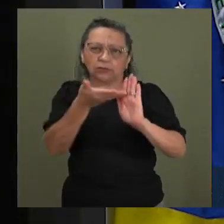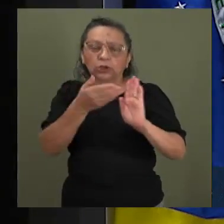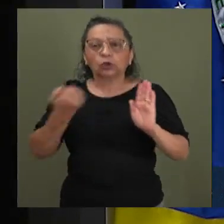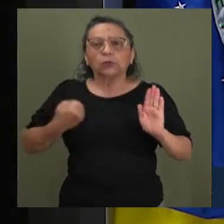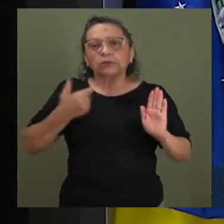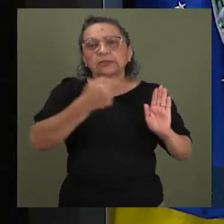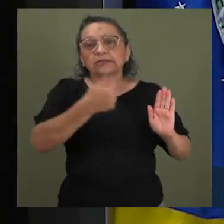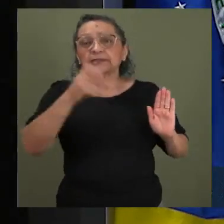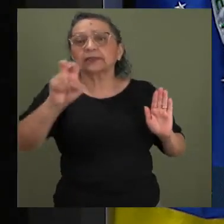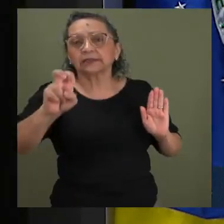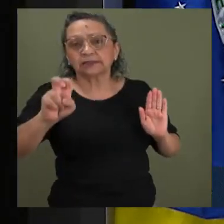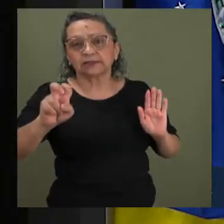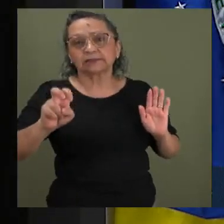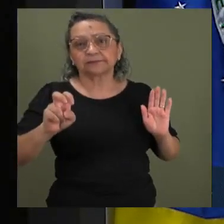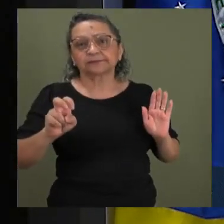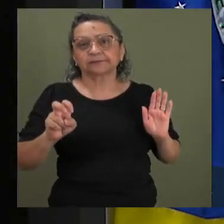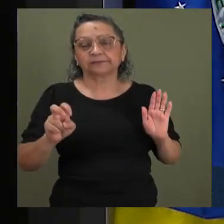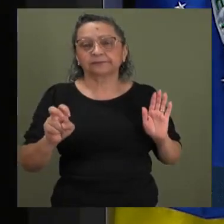715,